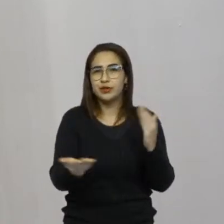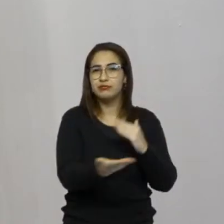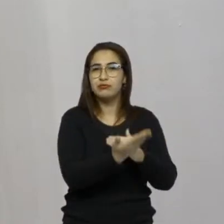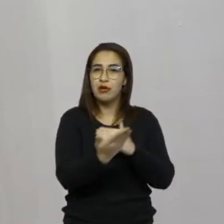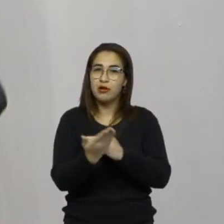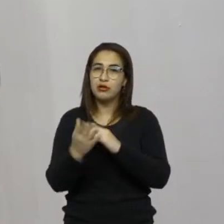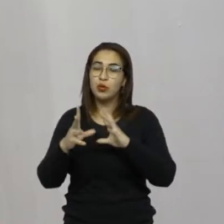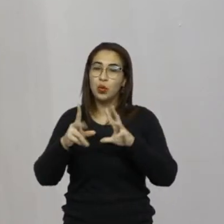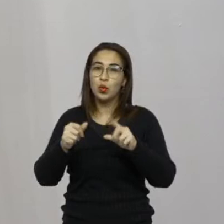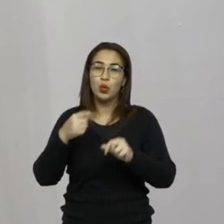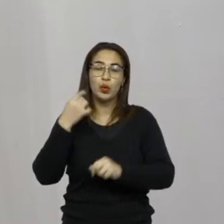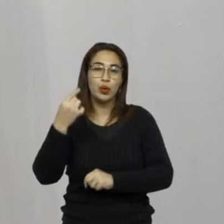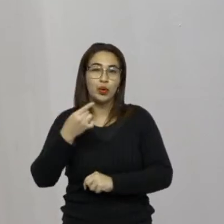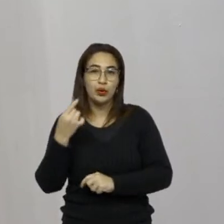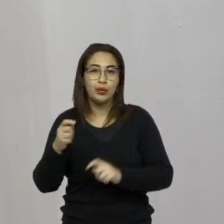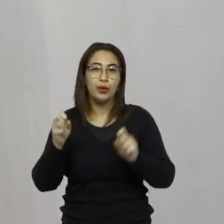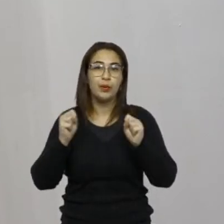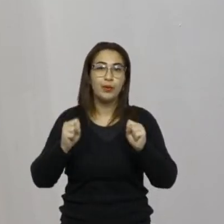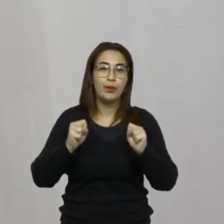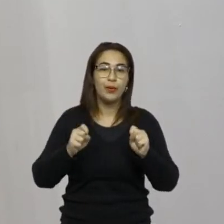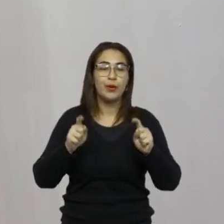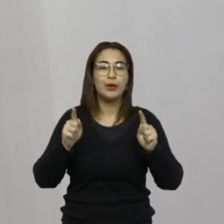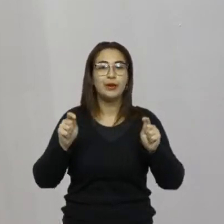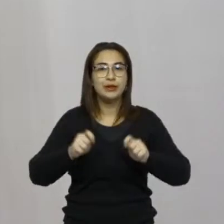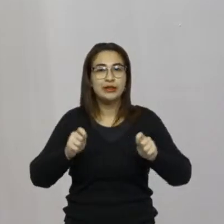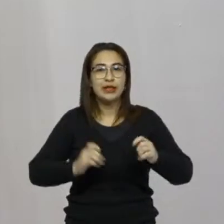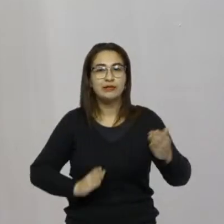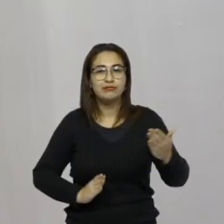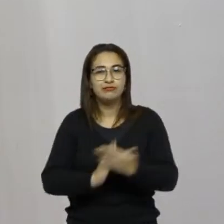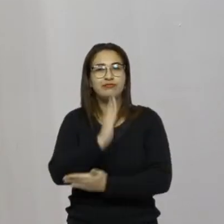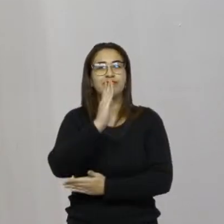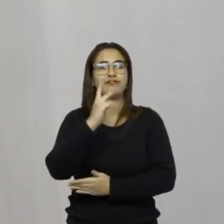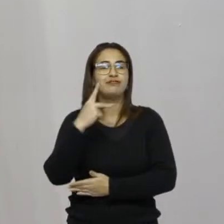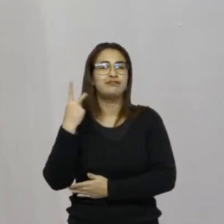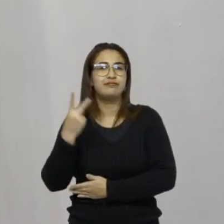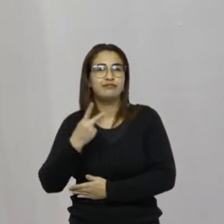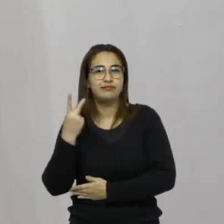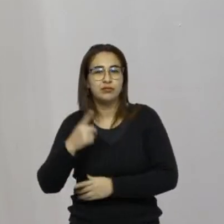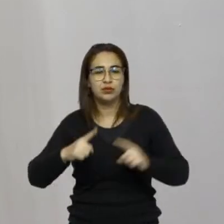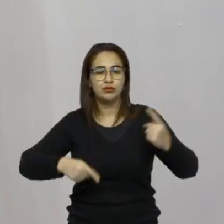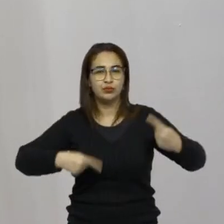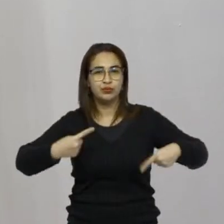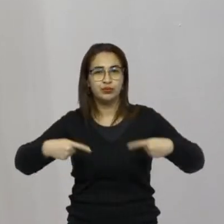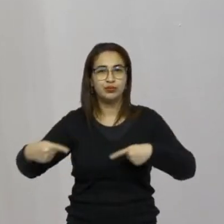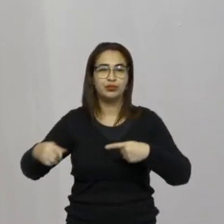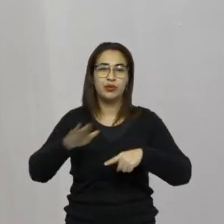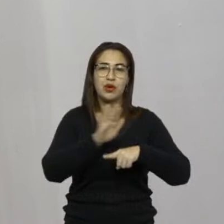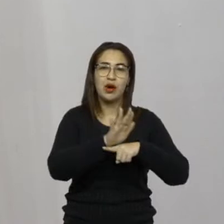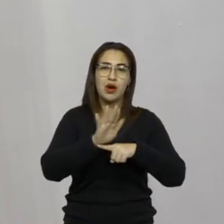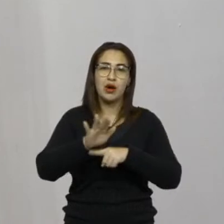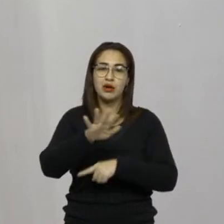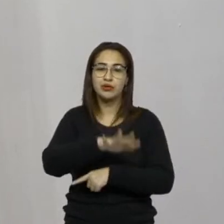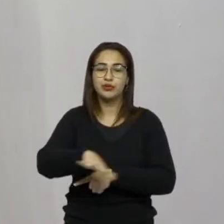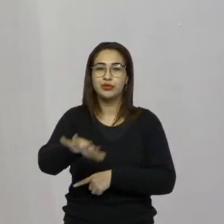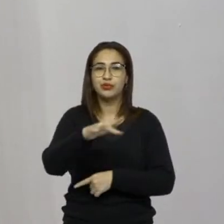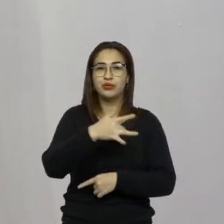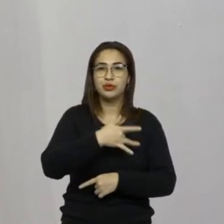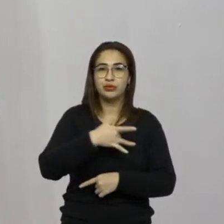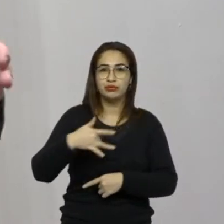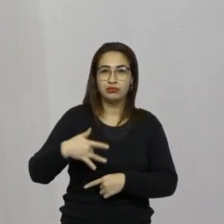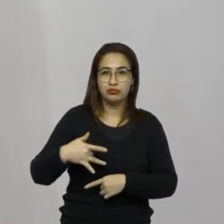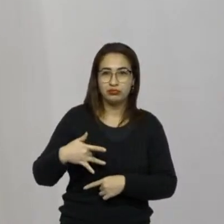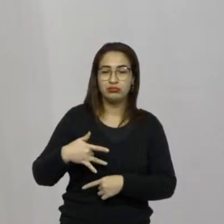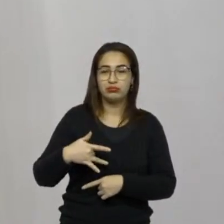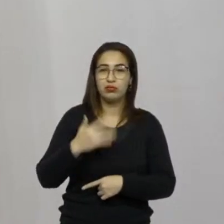parlamentares para que a gente possa avançar numa política mais voltada à questão da produção do alimento saudável